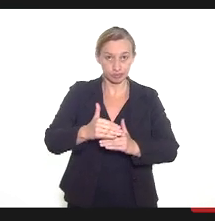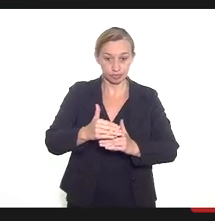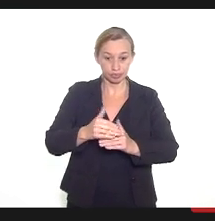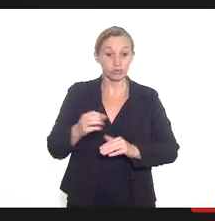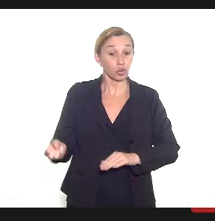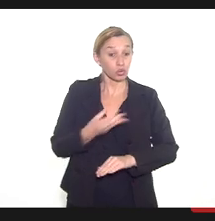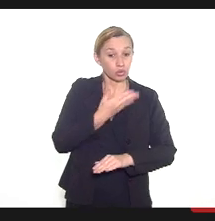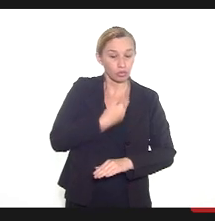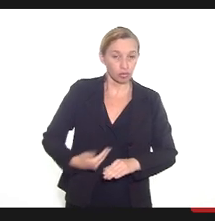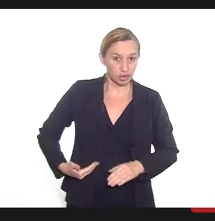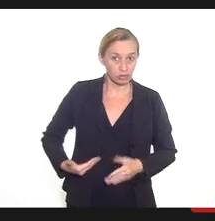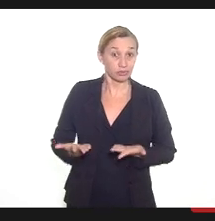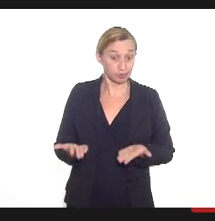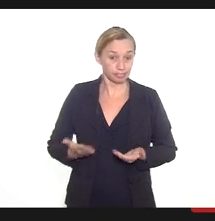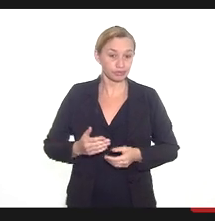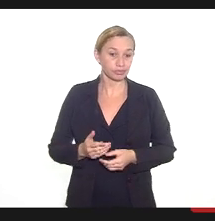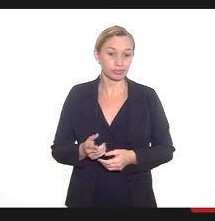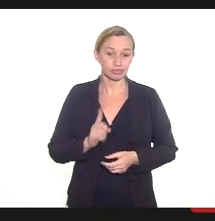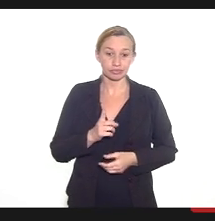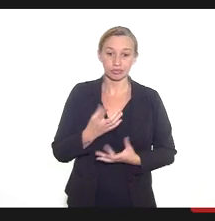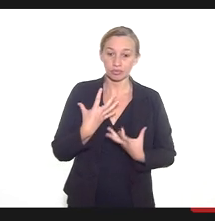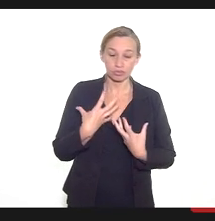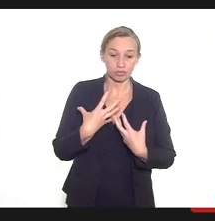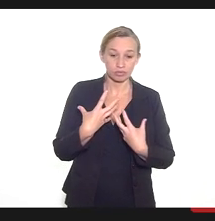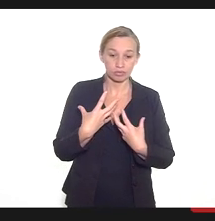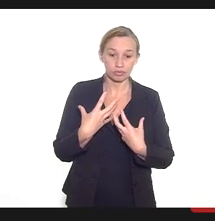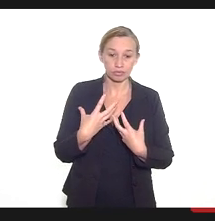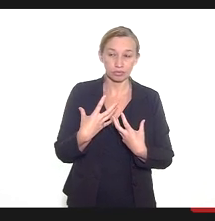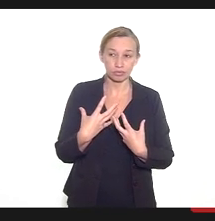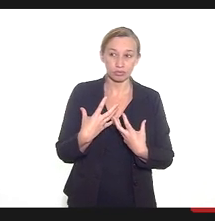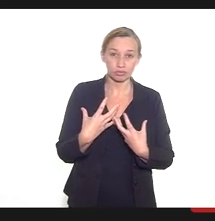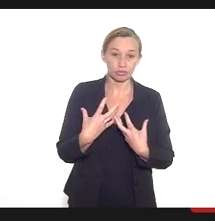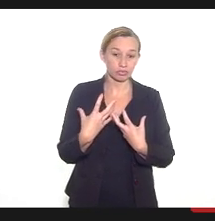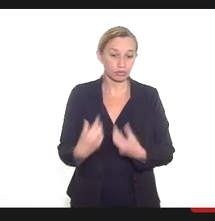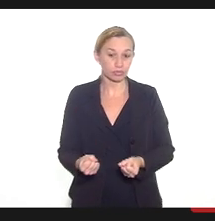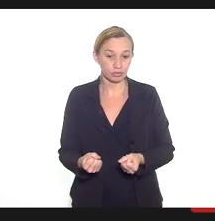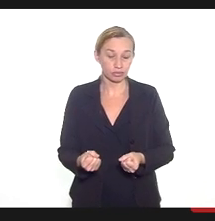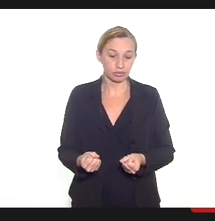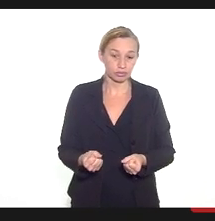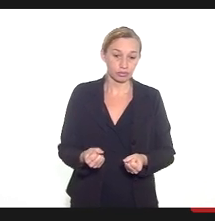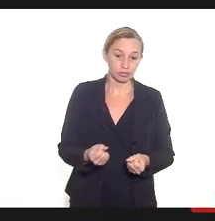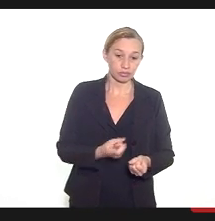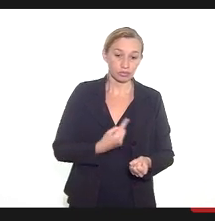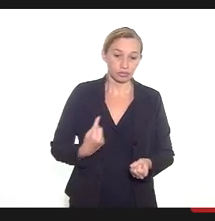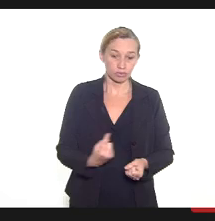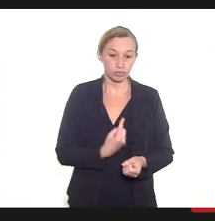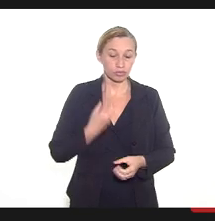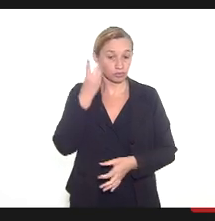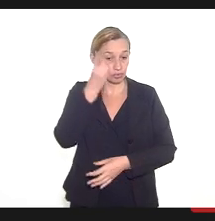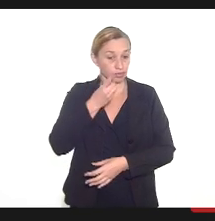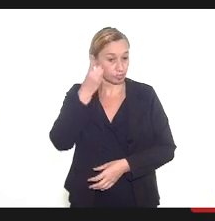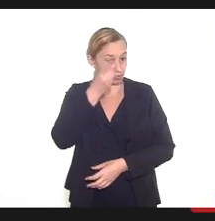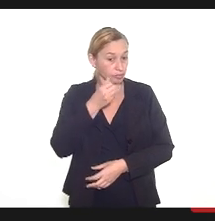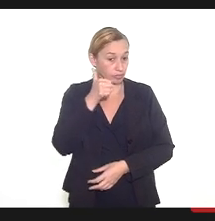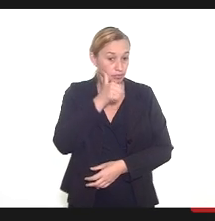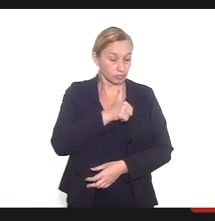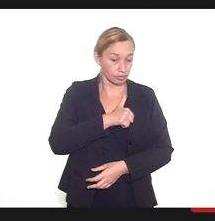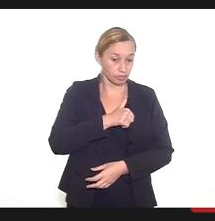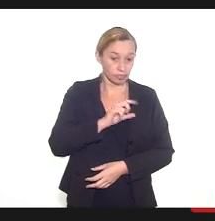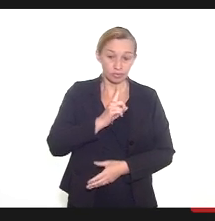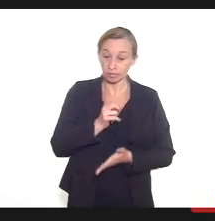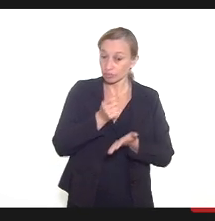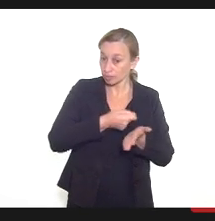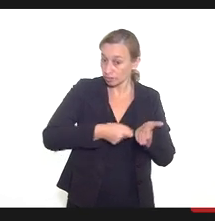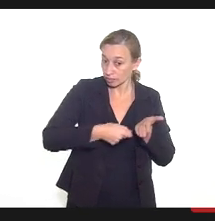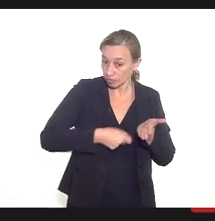novo governador não recebeu ainda as parlamentares, não assinou,